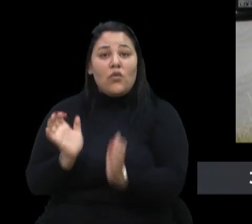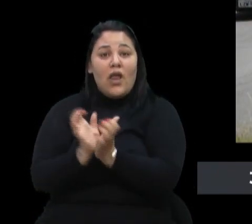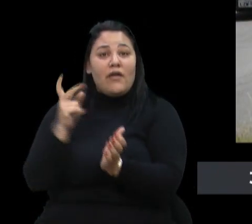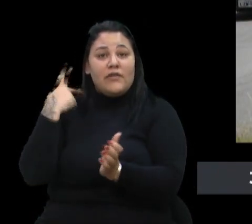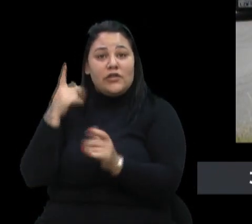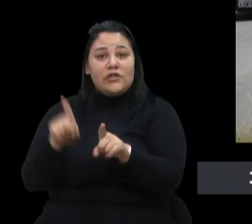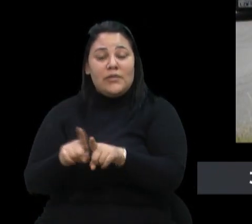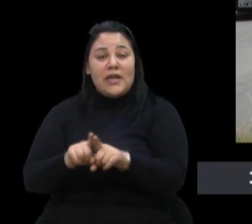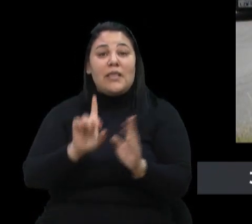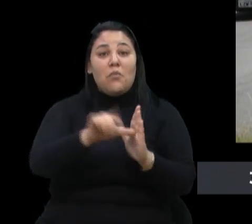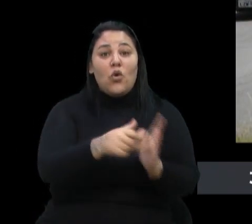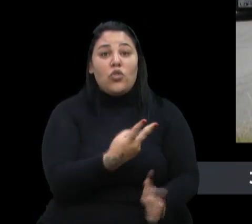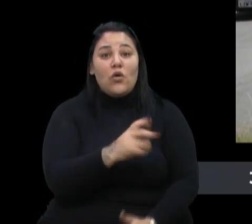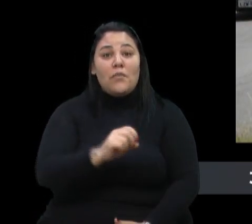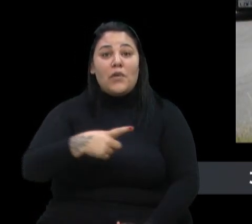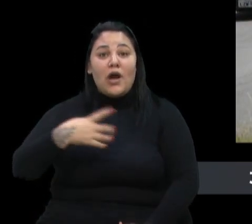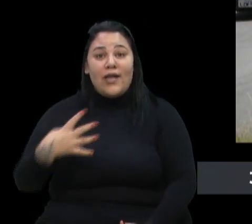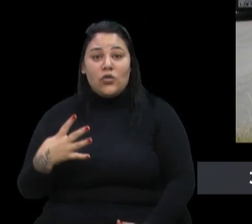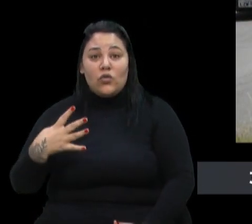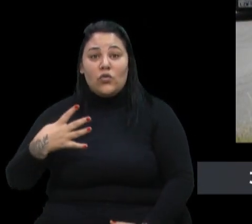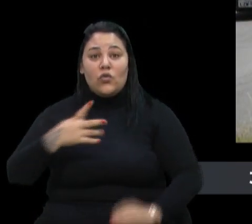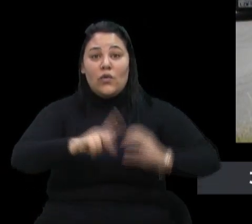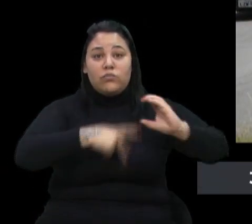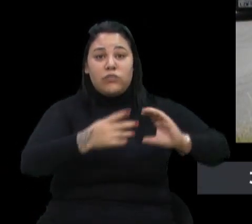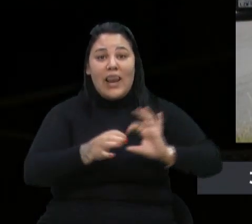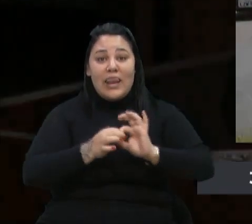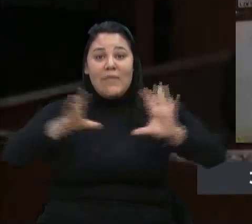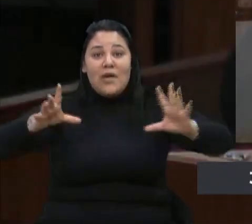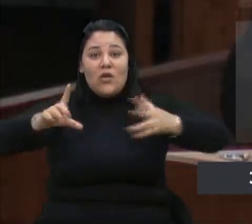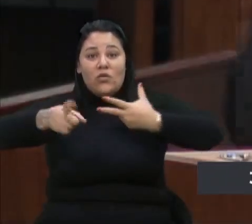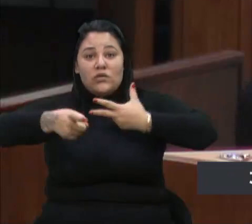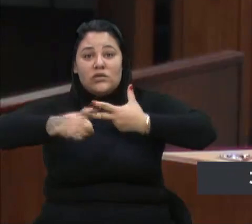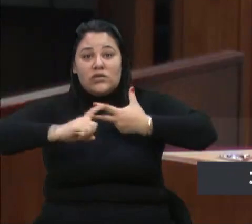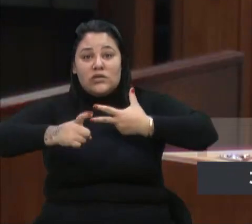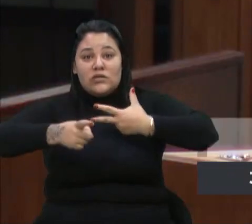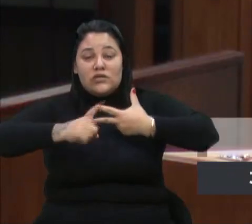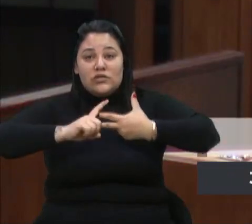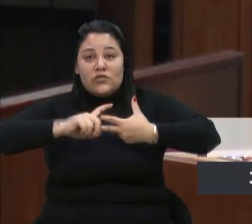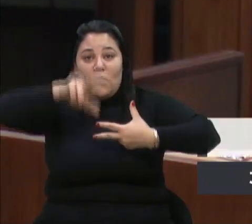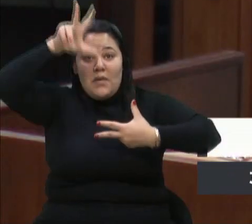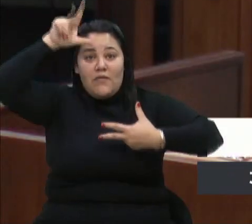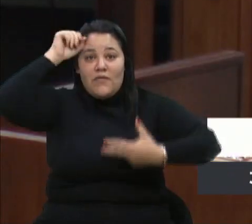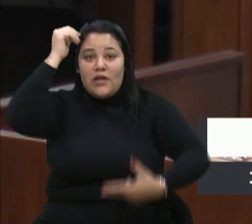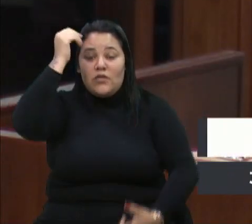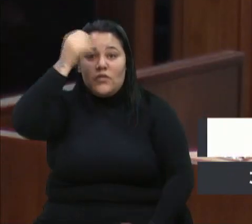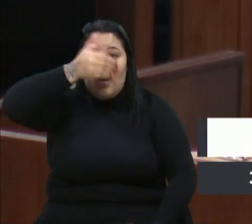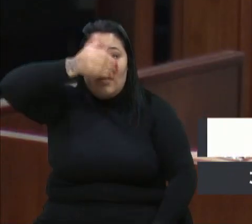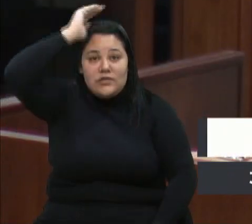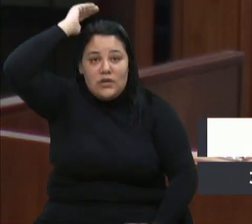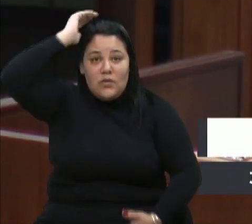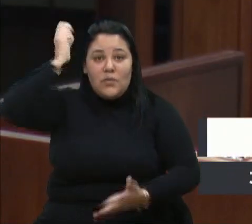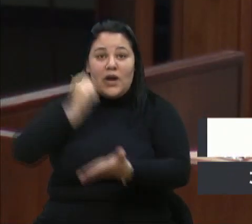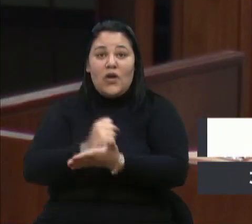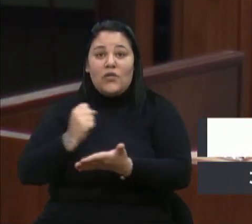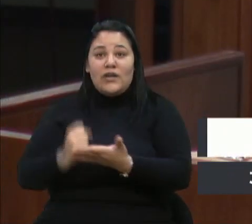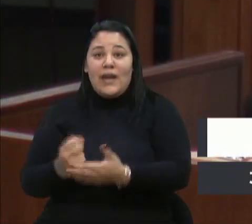em 2014, essa casa autorizou o executivo do então prefeito Alceu para contratar empréstimo junto ao